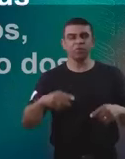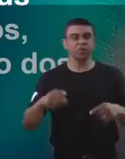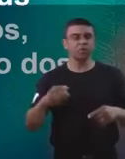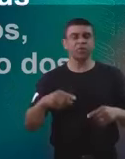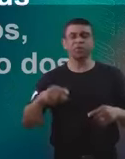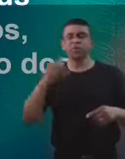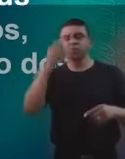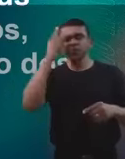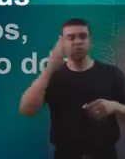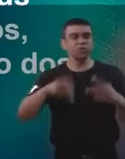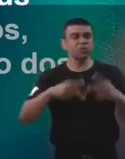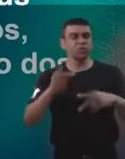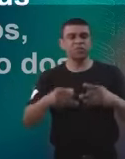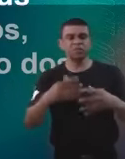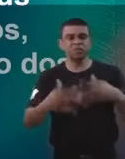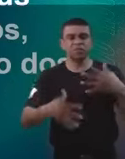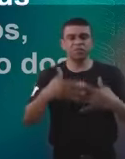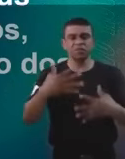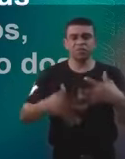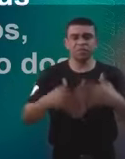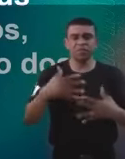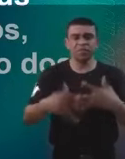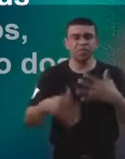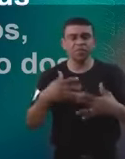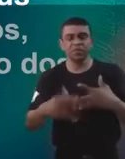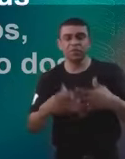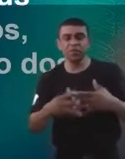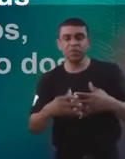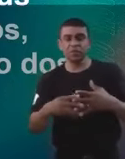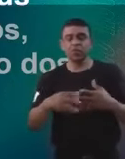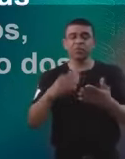outros, começou a dizer aos seus discípulos: